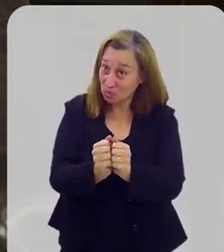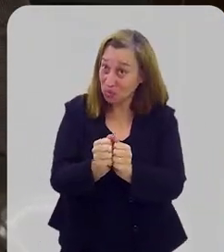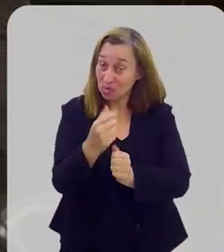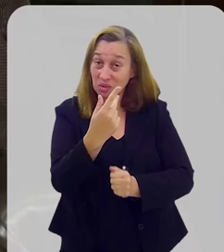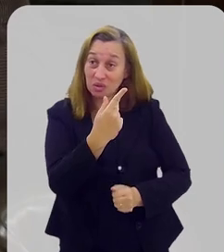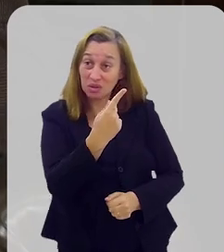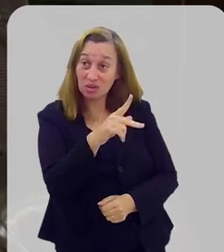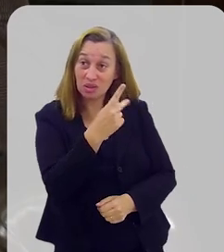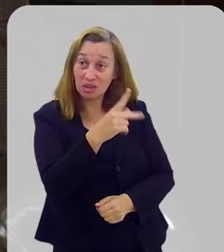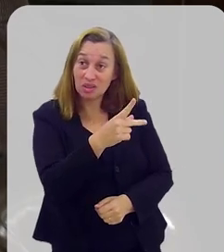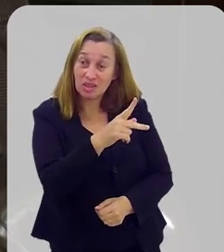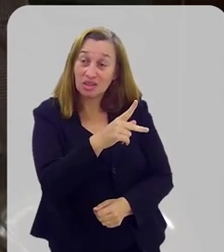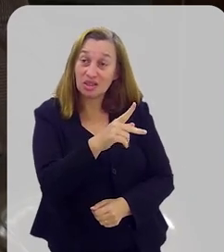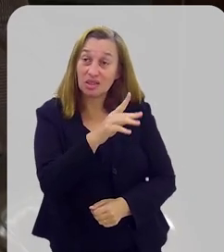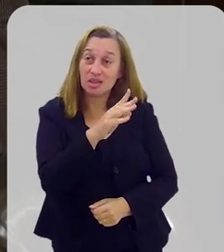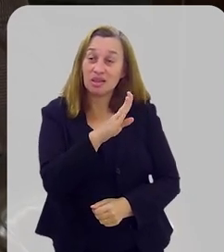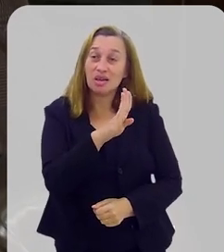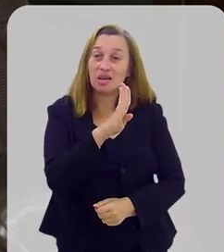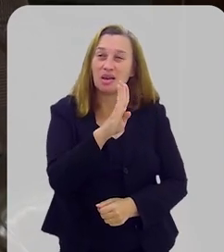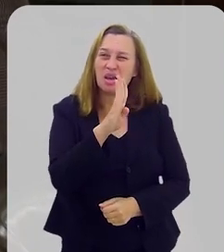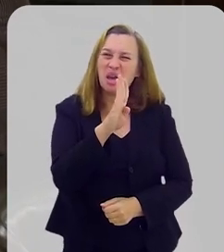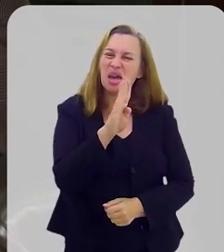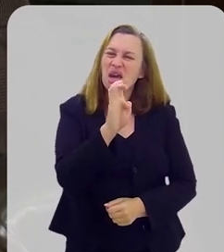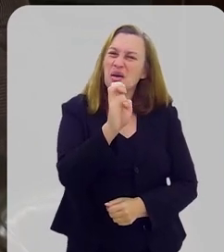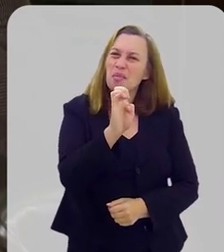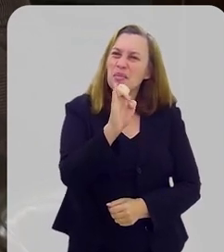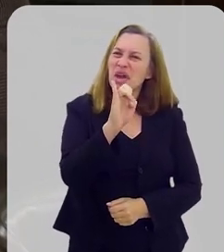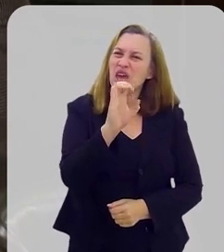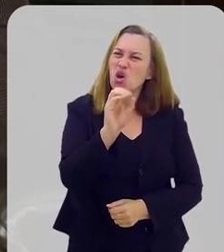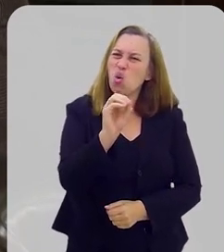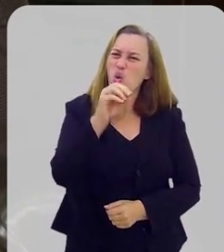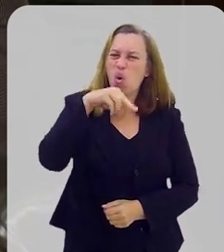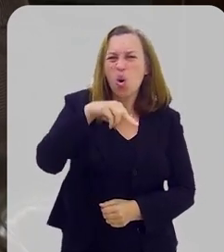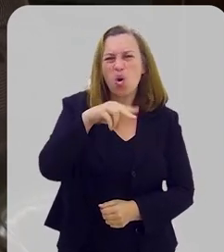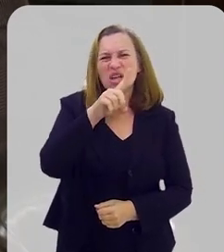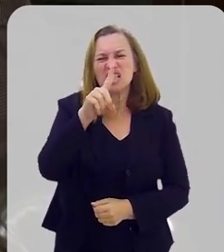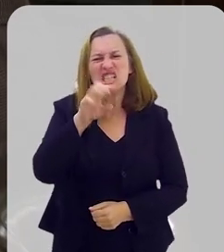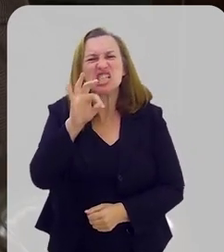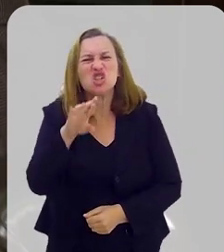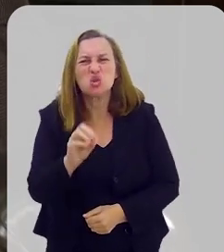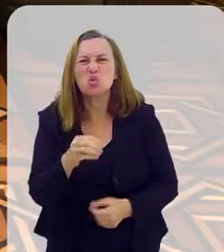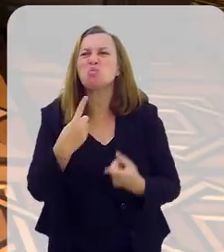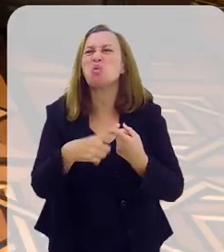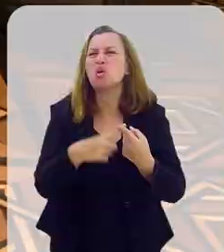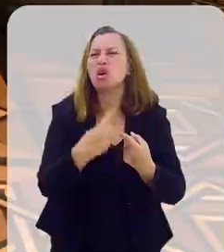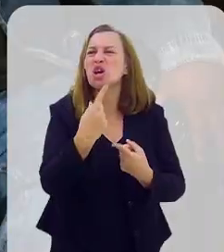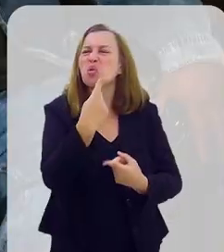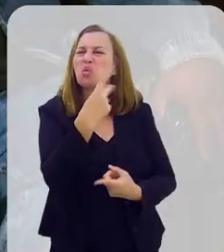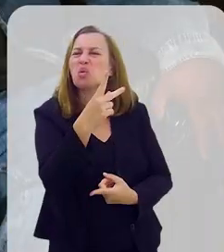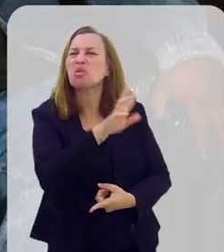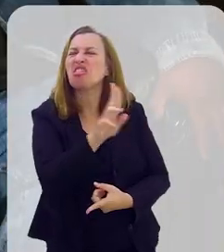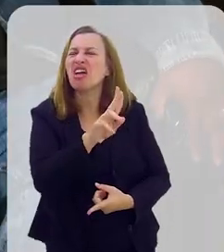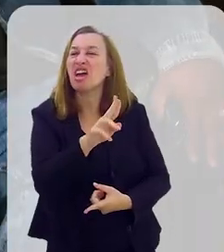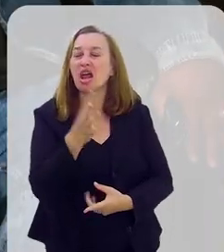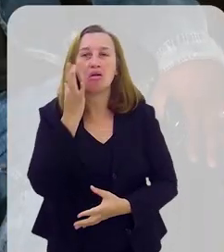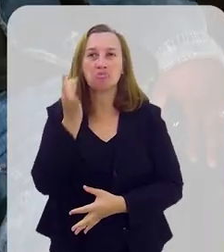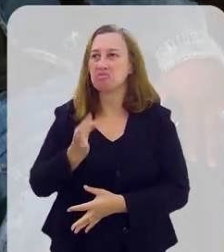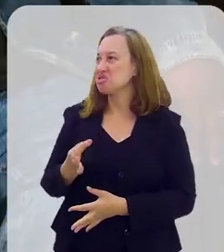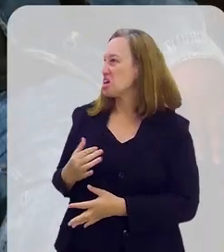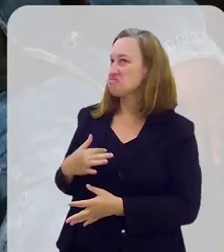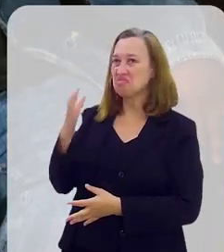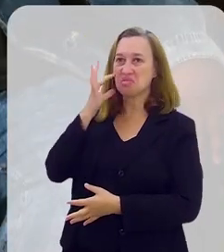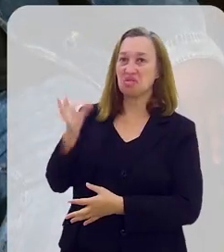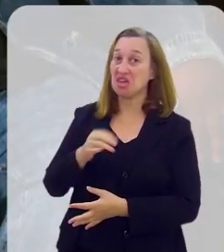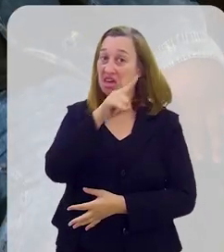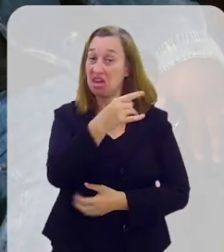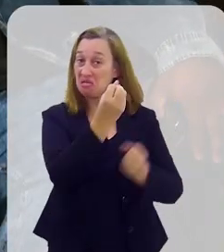aí baconzito eu quero saber o por que o apelido dele é baconzito vou deixar de explicar porque até hoje eu não